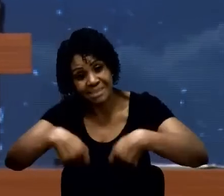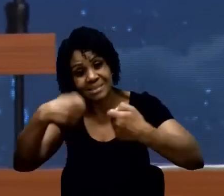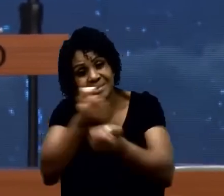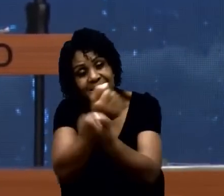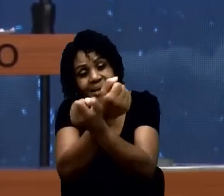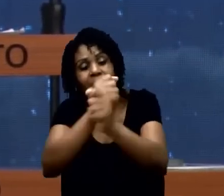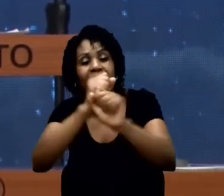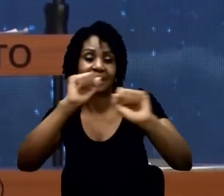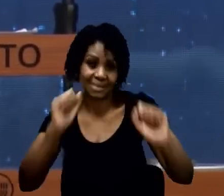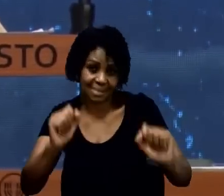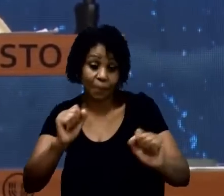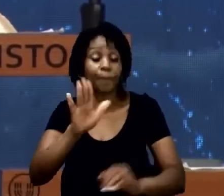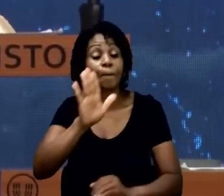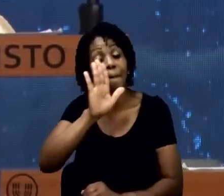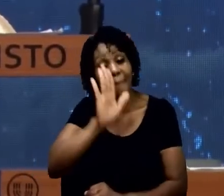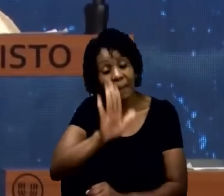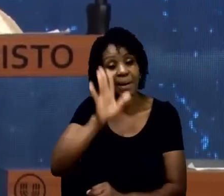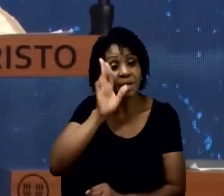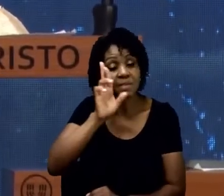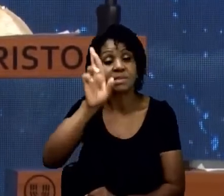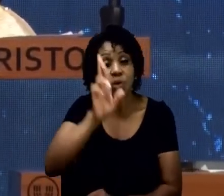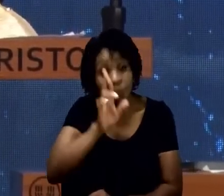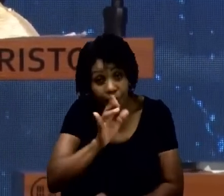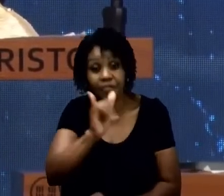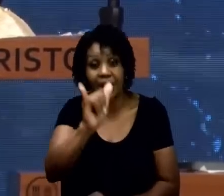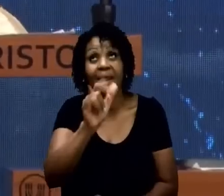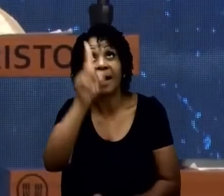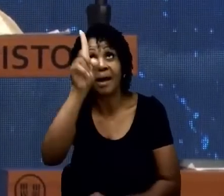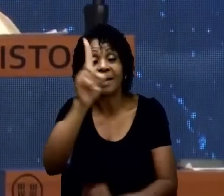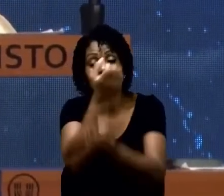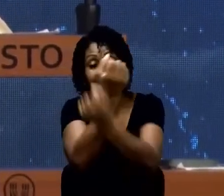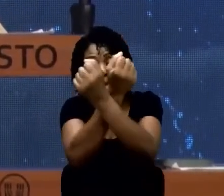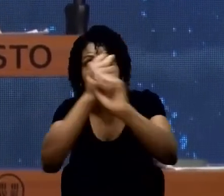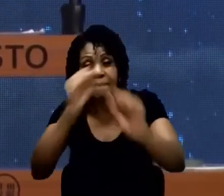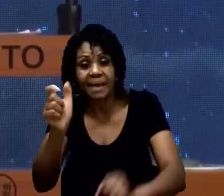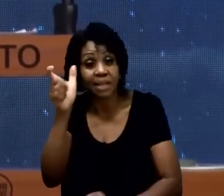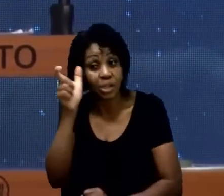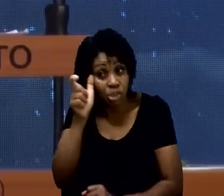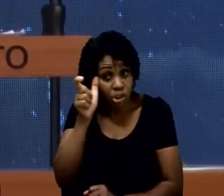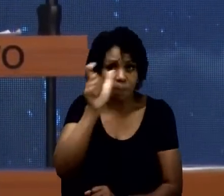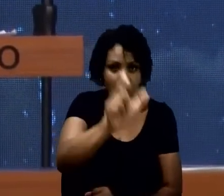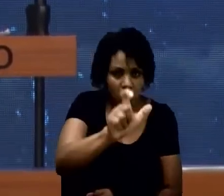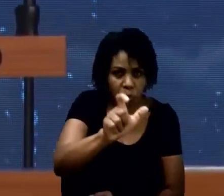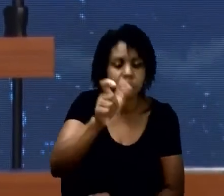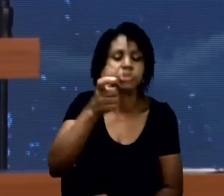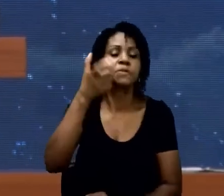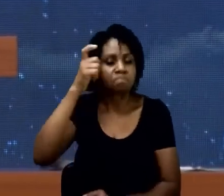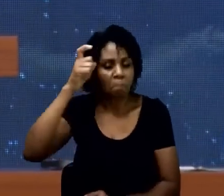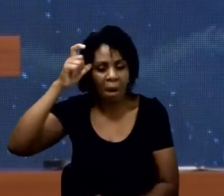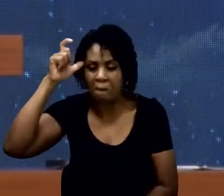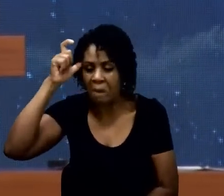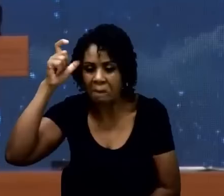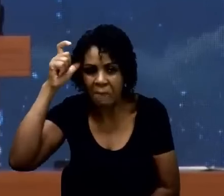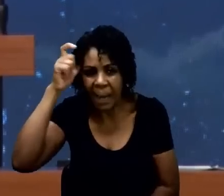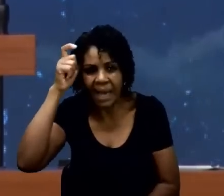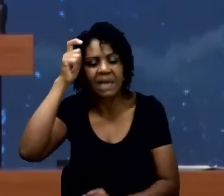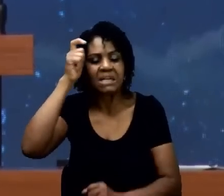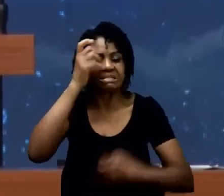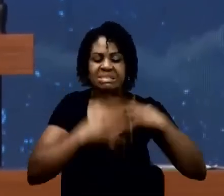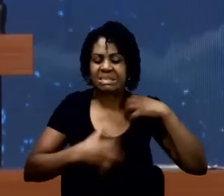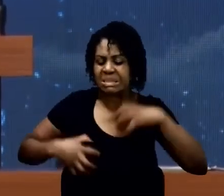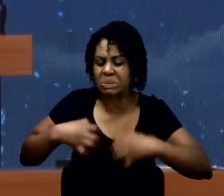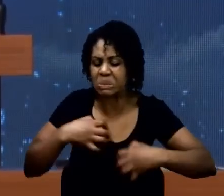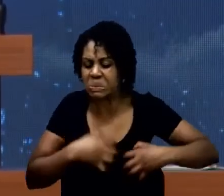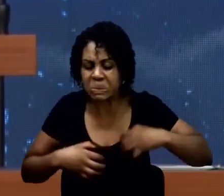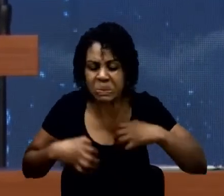precisa. Mas o Senhor está dizendo. Eu sou o Deus que liberta de demônios. Mas eu sou o Deus que liberta de angústia. De tristeza.